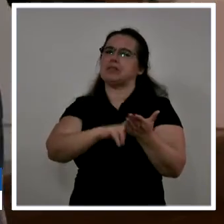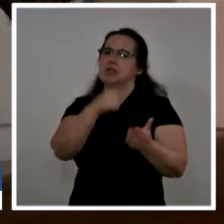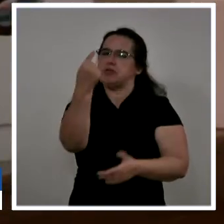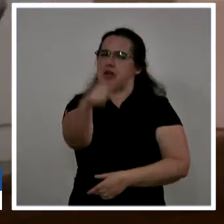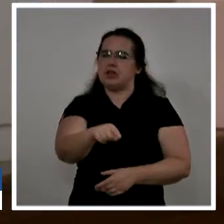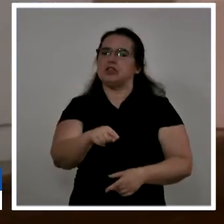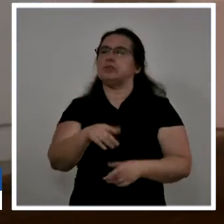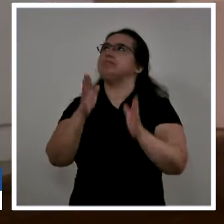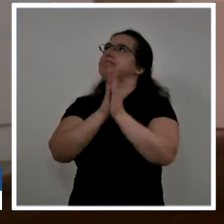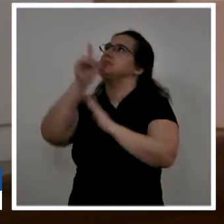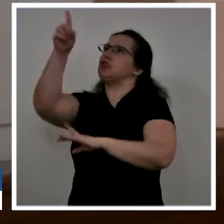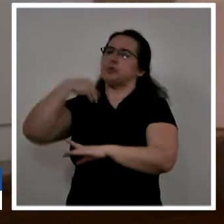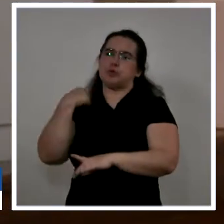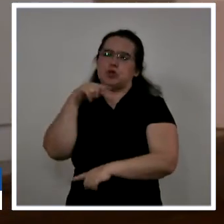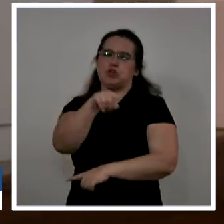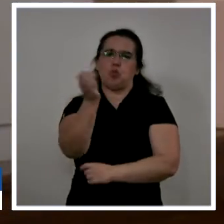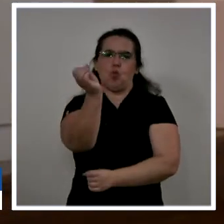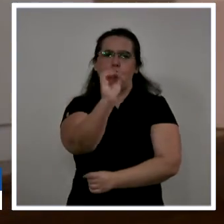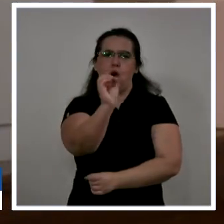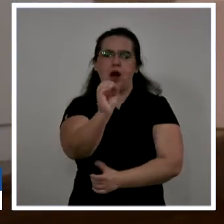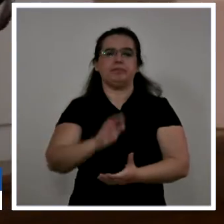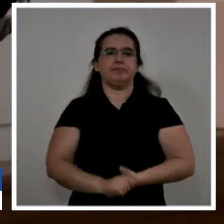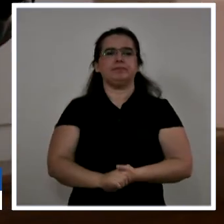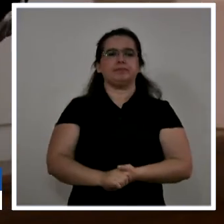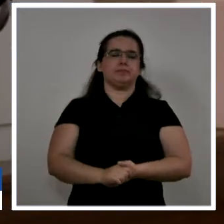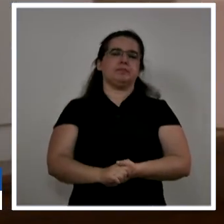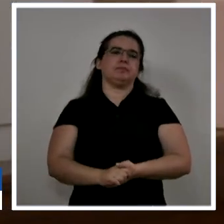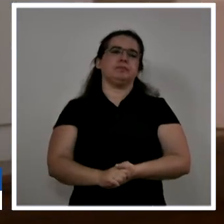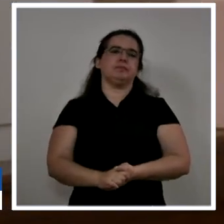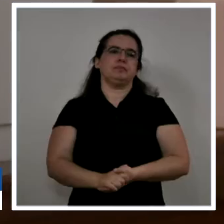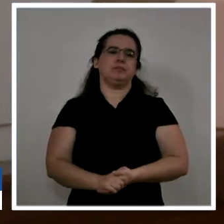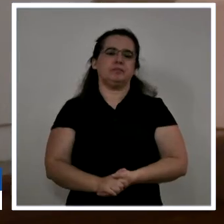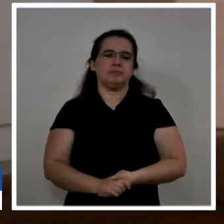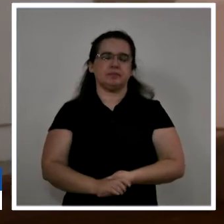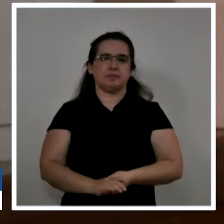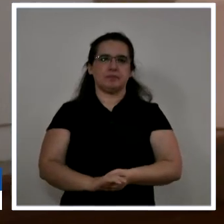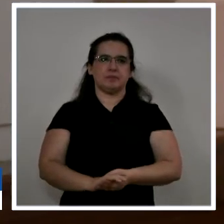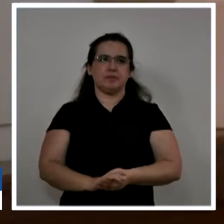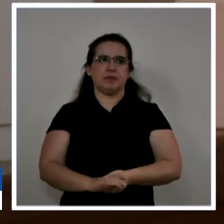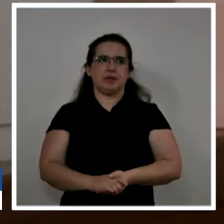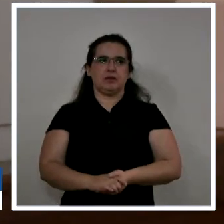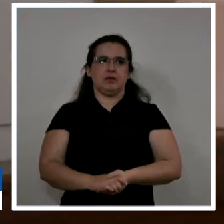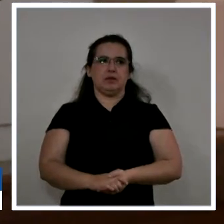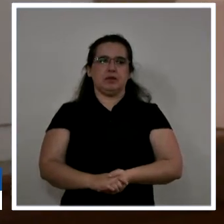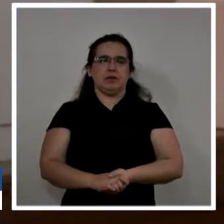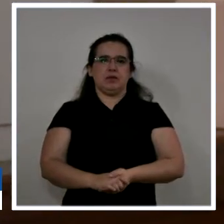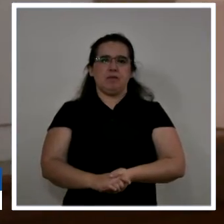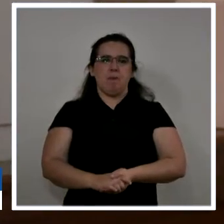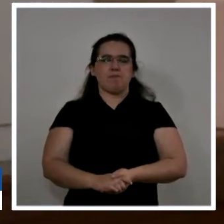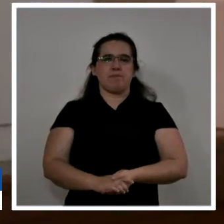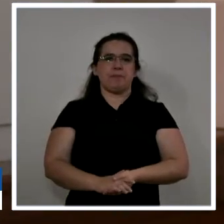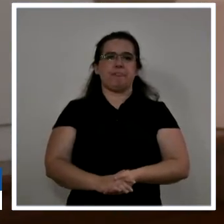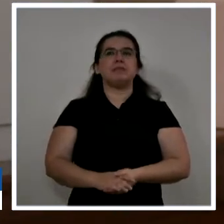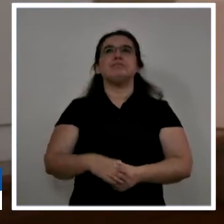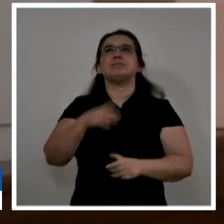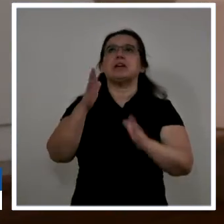contigo. And in the words of an atheist, now I will tell you more about this person at the end of this little presentation. E nas